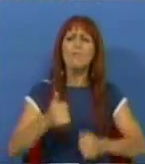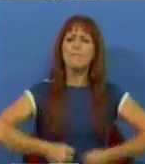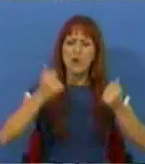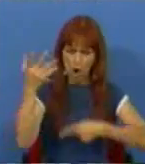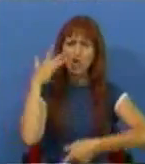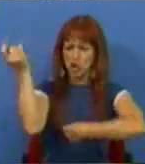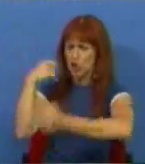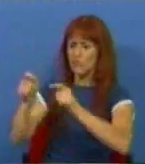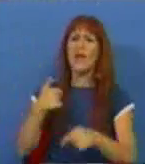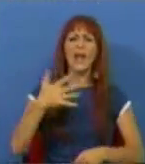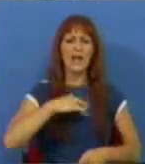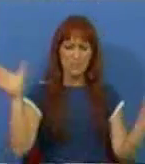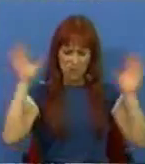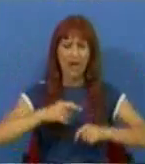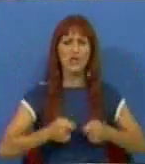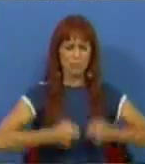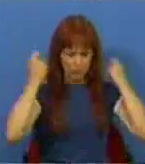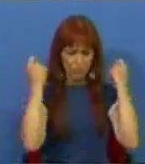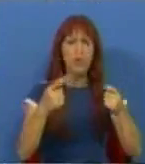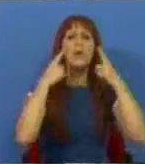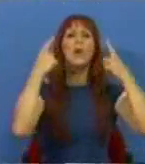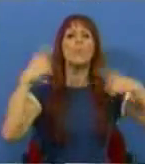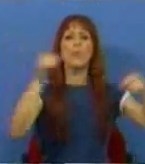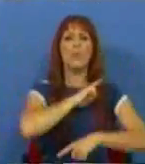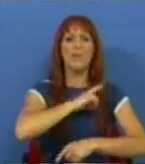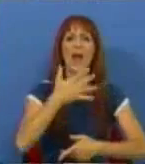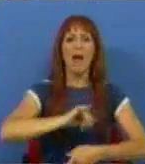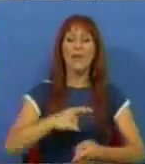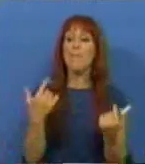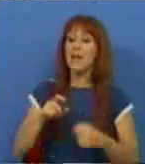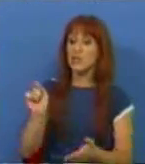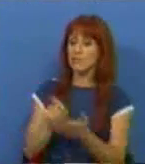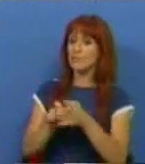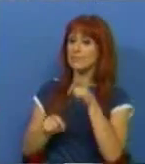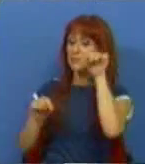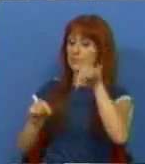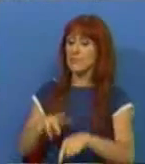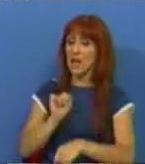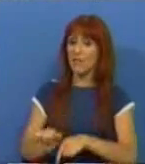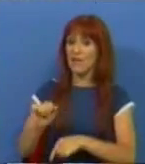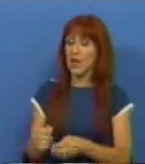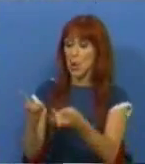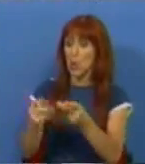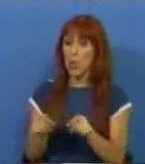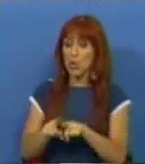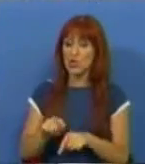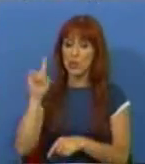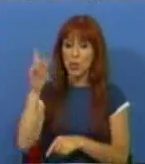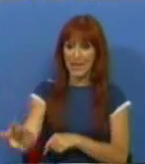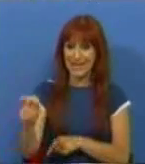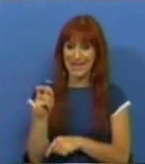melhores exportações e queremos mais investimento público e privado. Mas o que registamos é que, com a sua conta, no